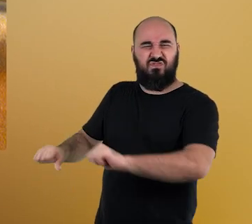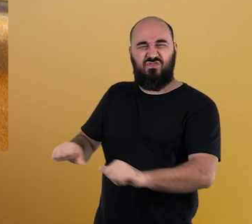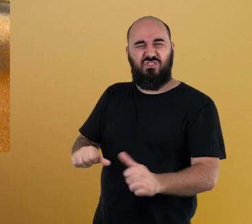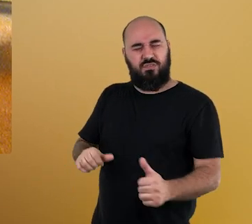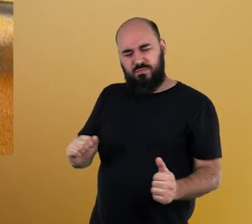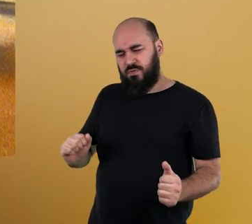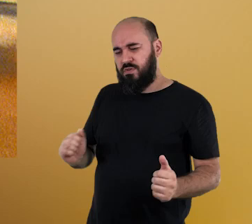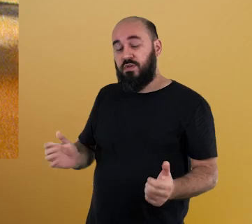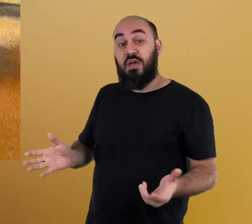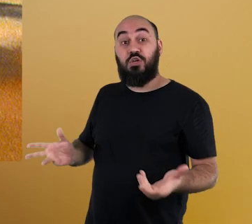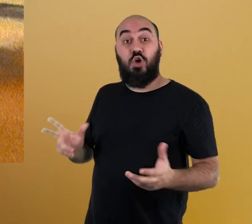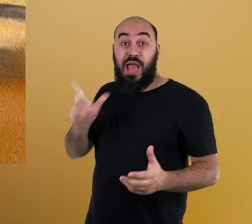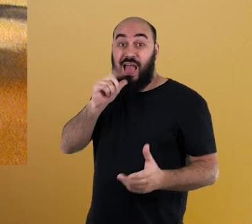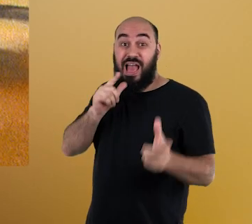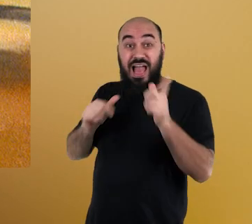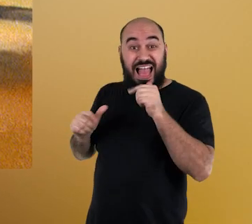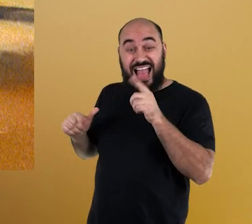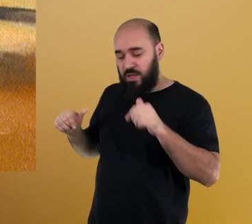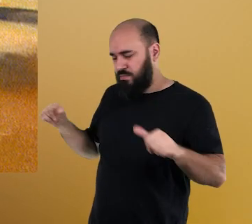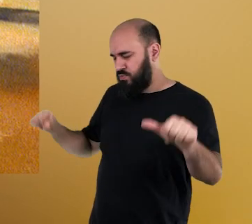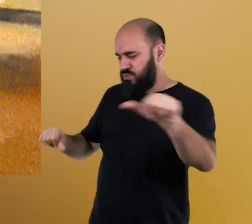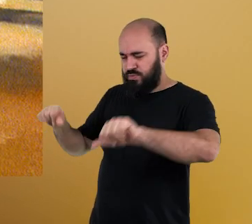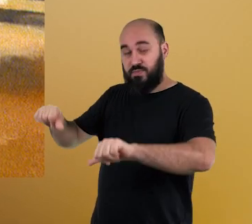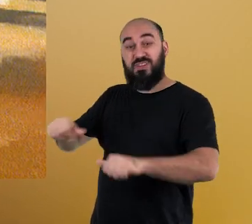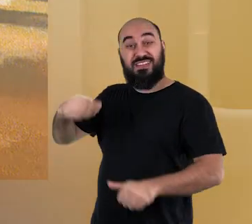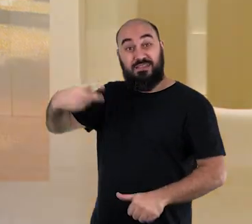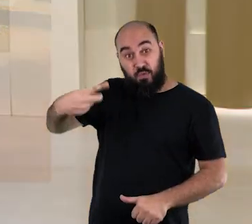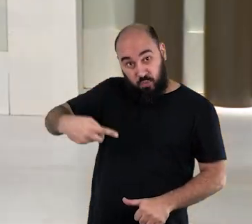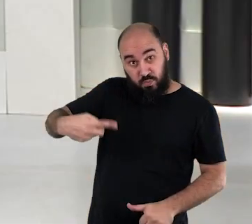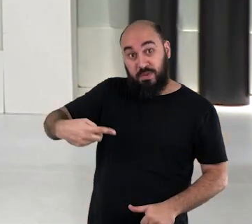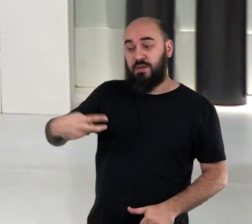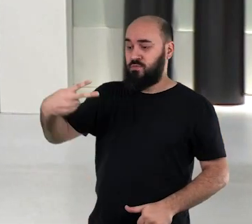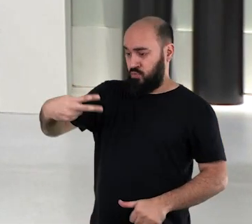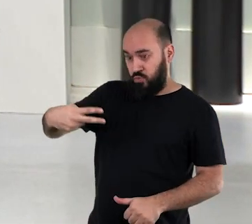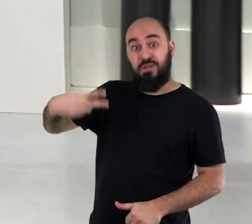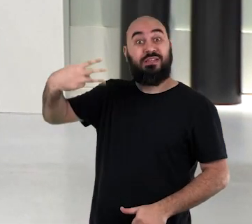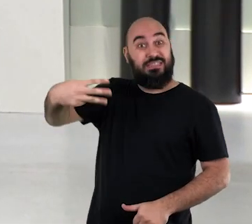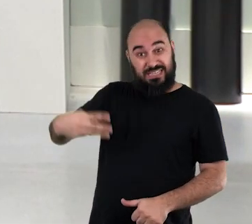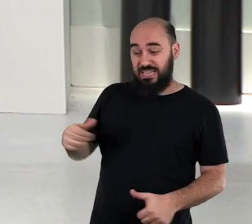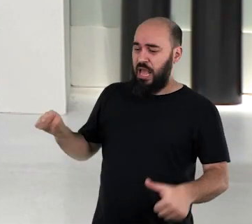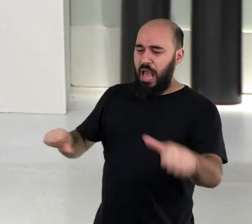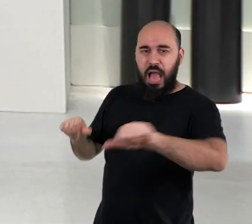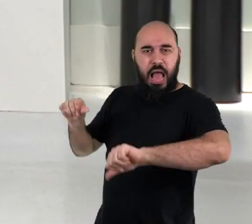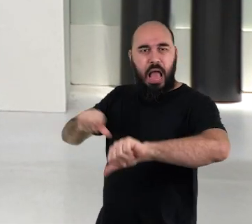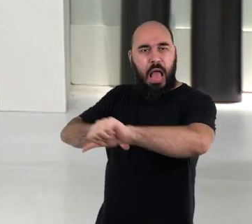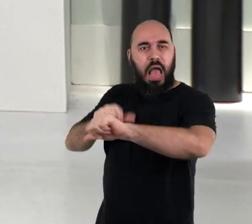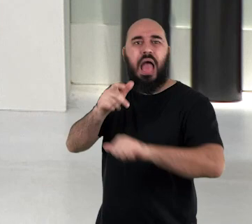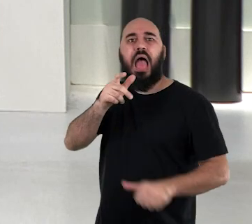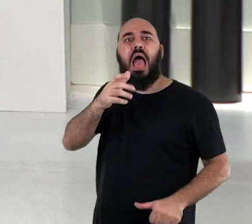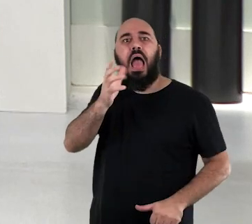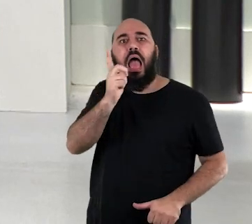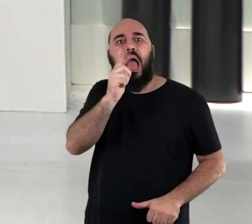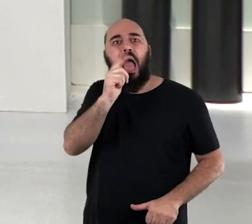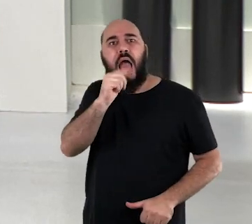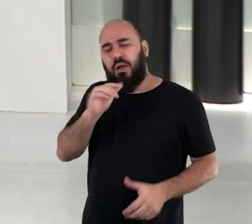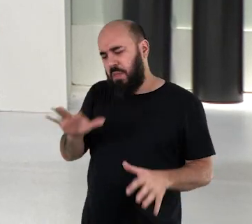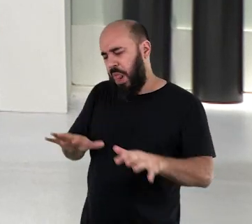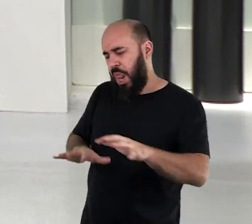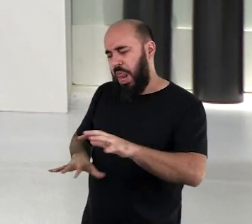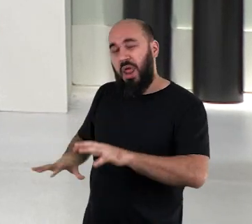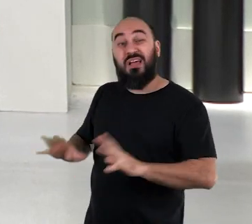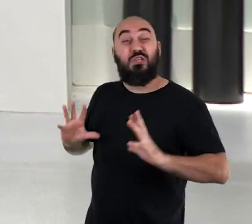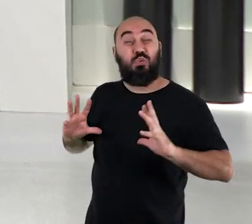segunda vez: jogaram mais água. E Elias disse pela terceira vez: mais água. De modo que além, as pedras, tudo